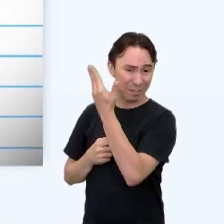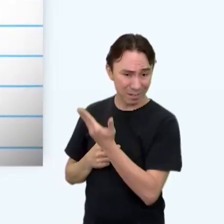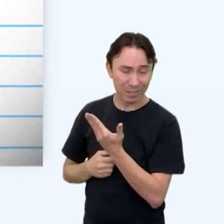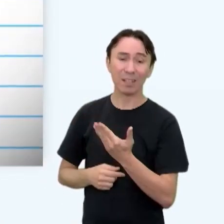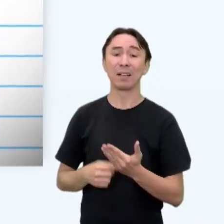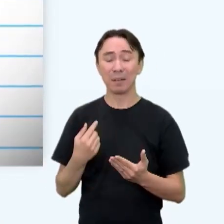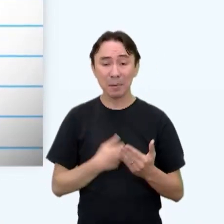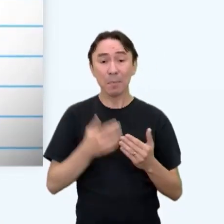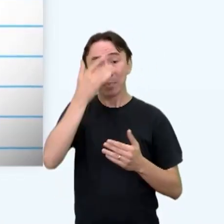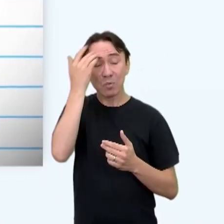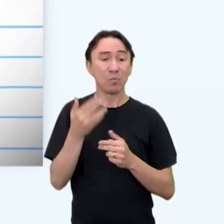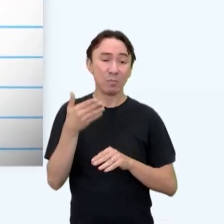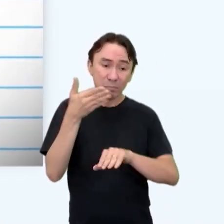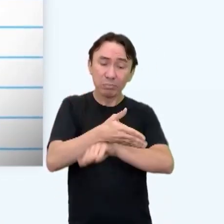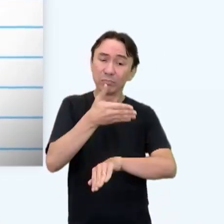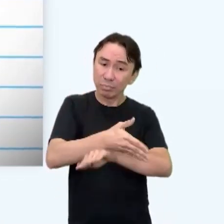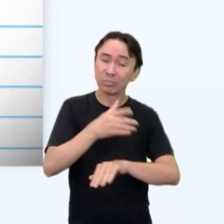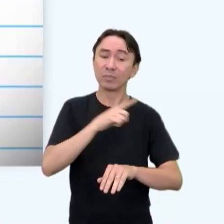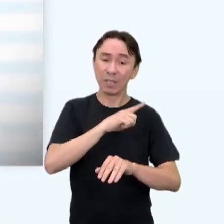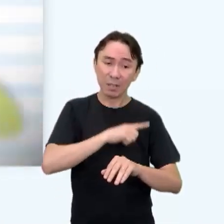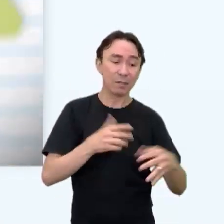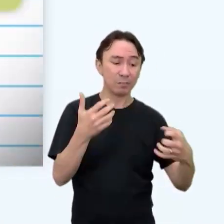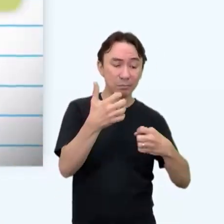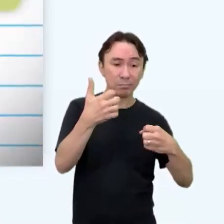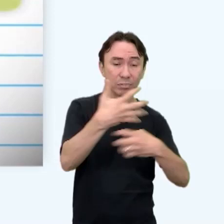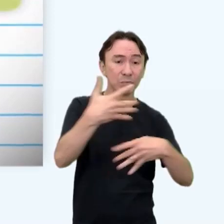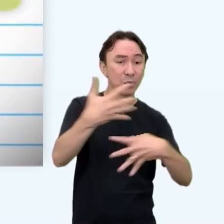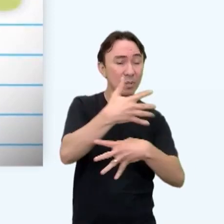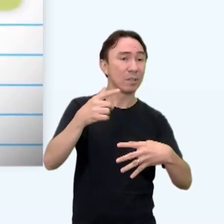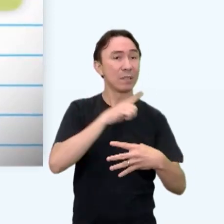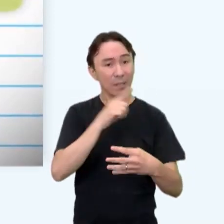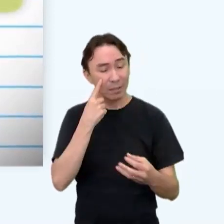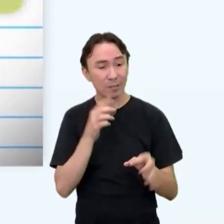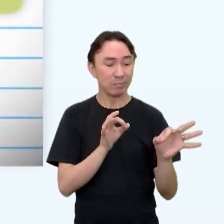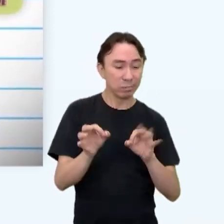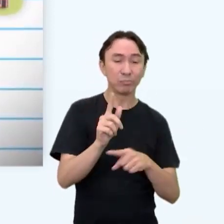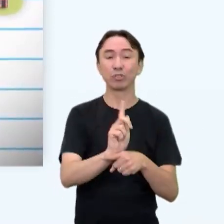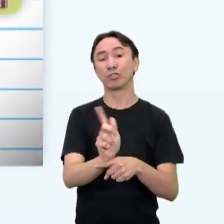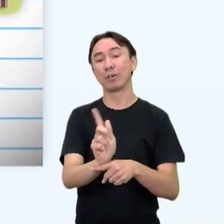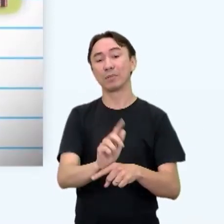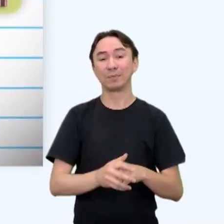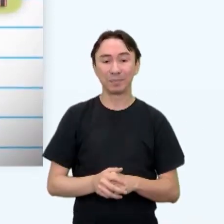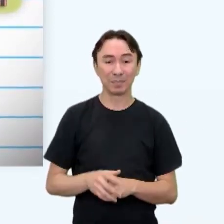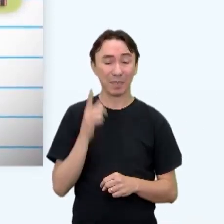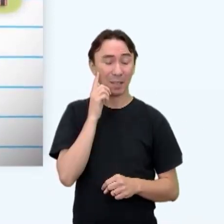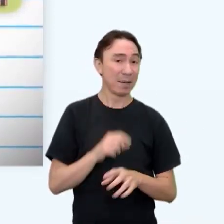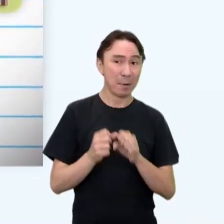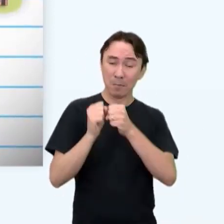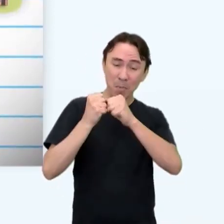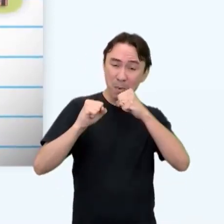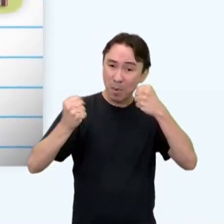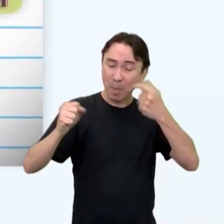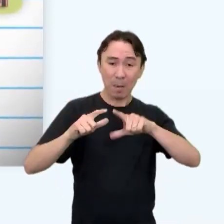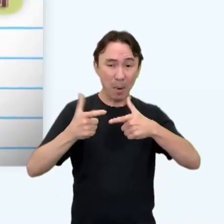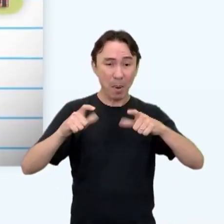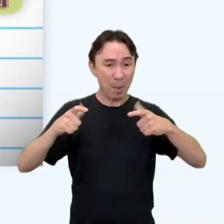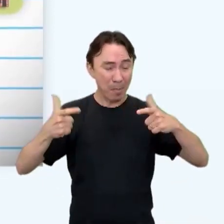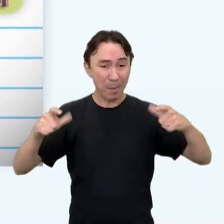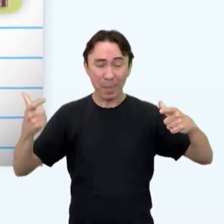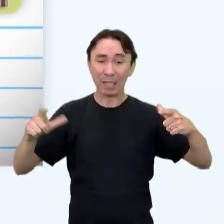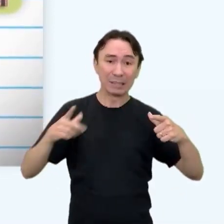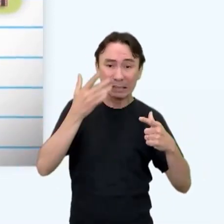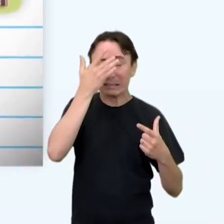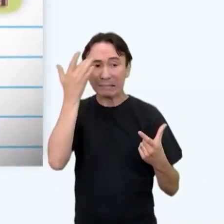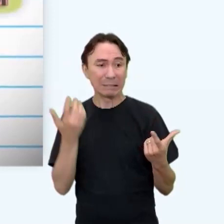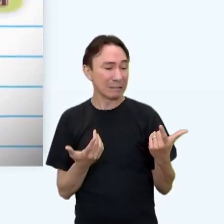na definição dos planos de gestão das cidades. Com o crescimento desordenado das cidades para acomodar novos habitantes e a falta de